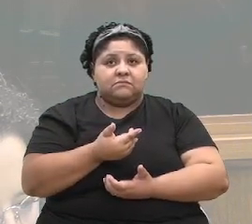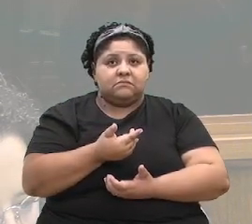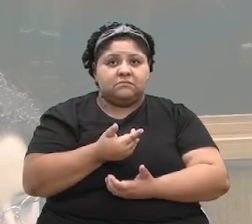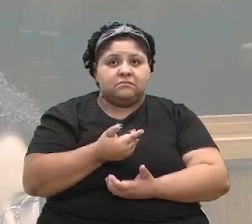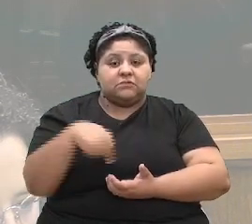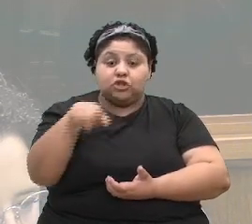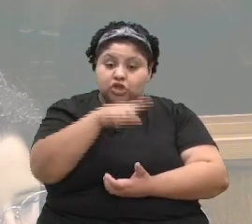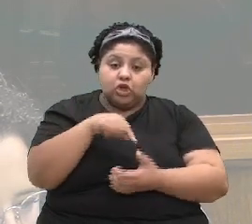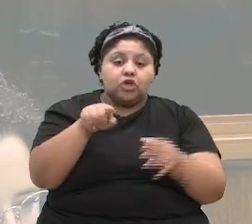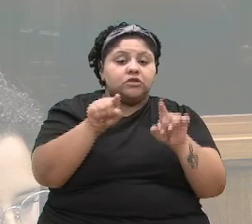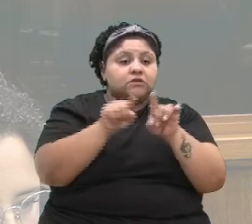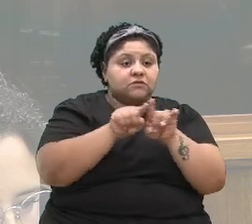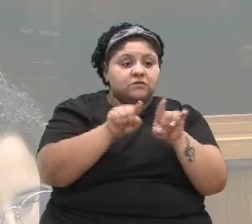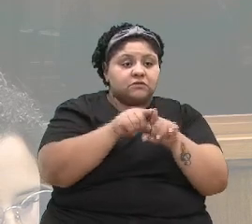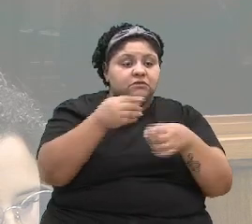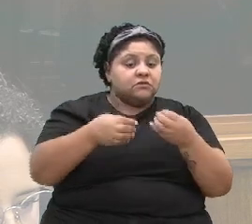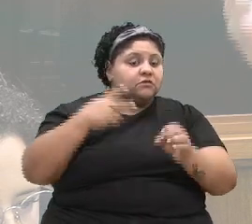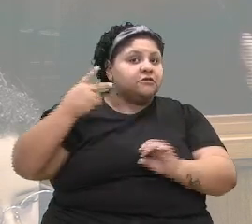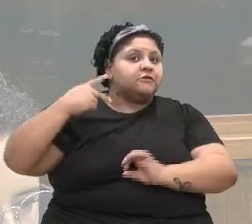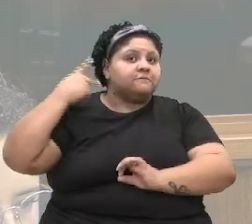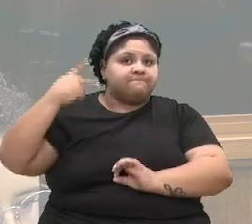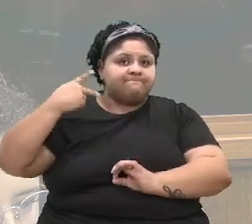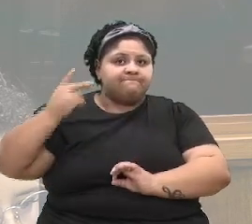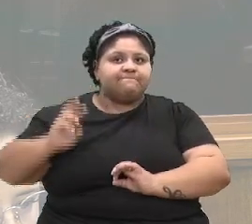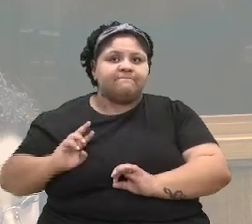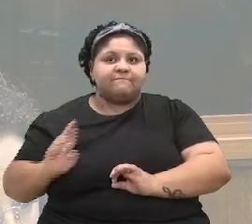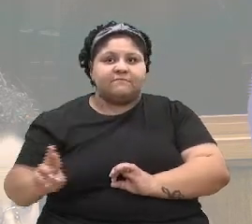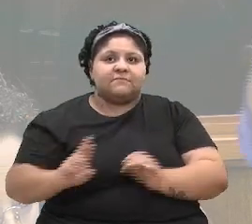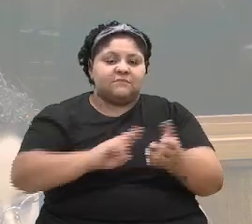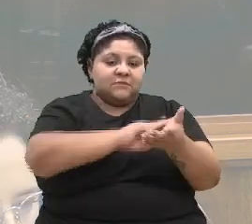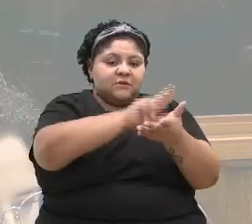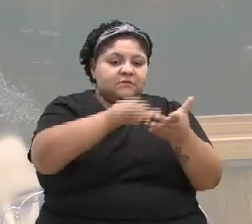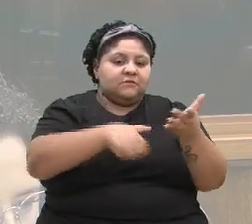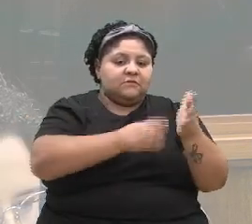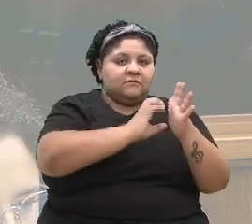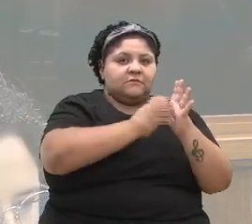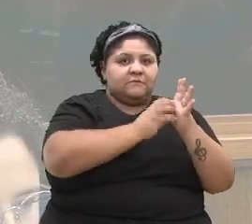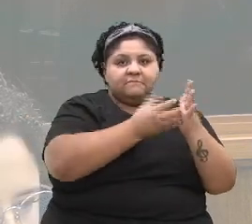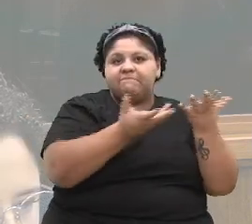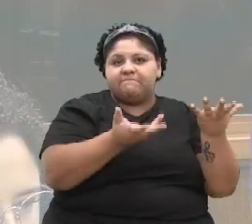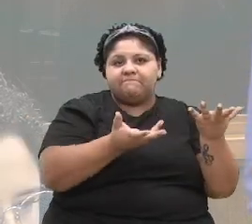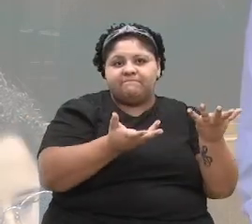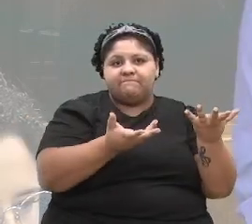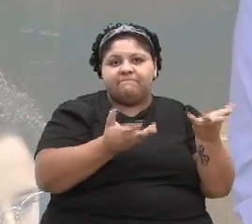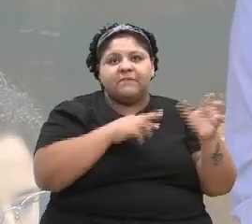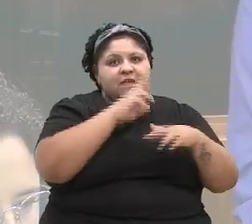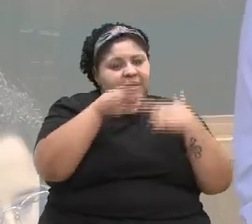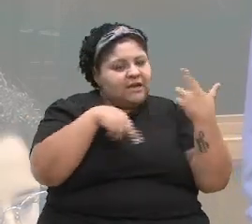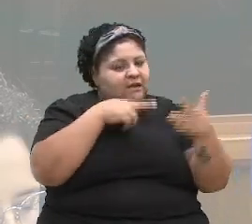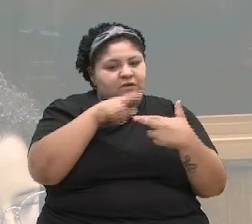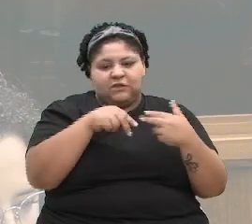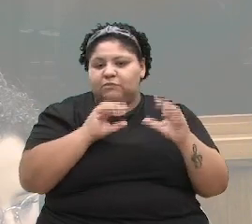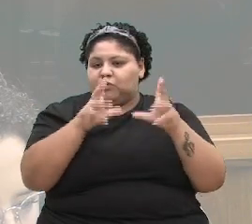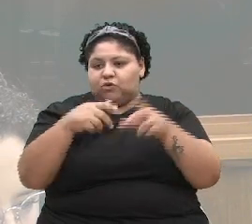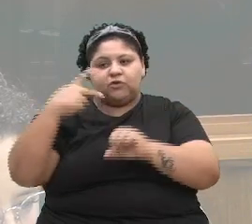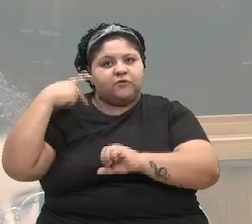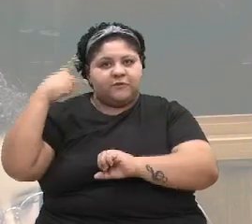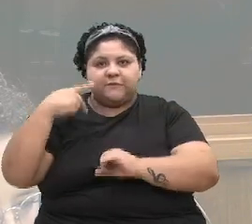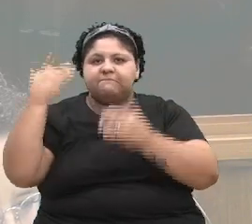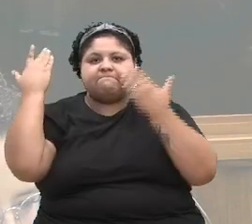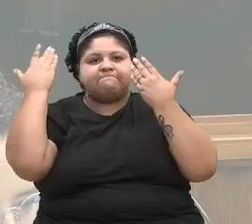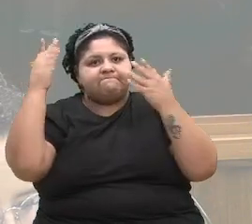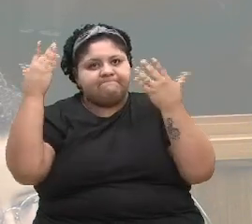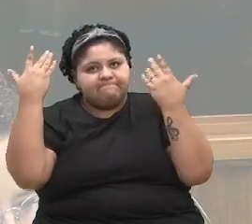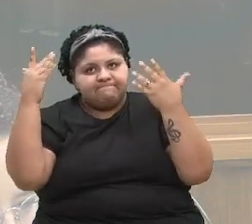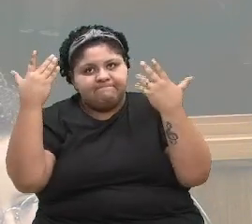nossa também, enquanto vereadores, que representamos vários partidos e nos relacionamos com todos esses parlamentares. Parabéns,